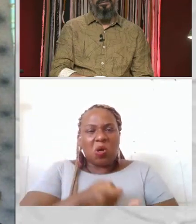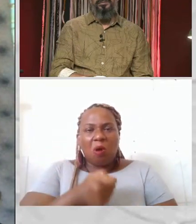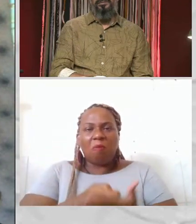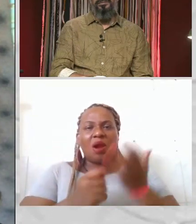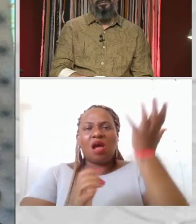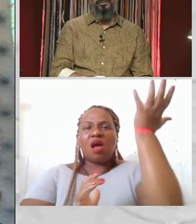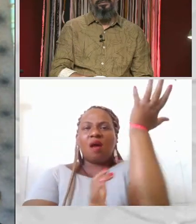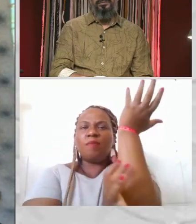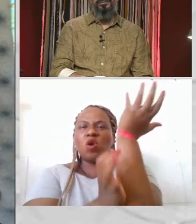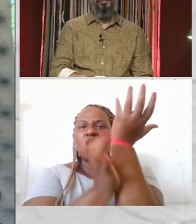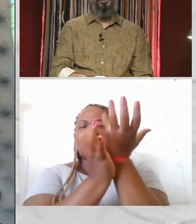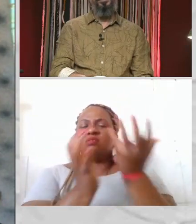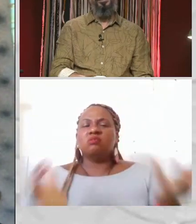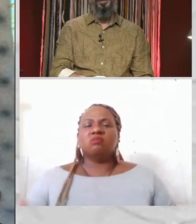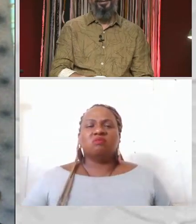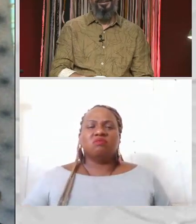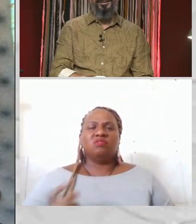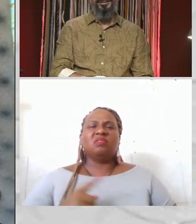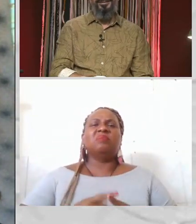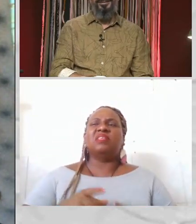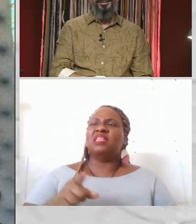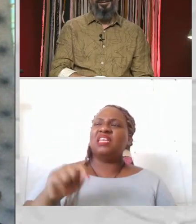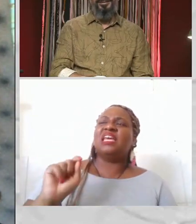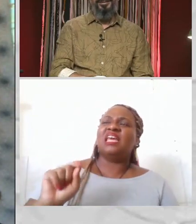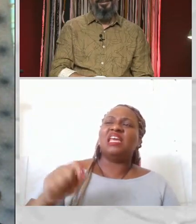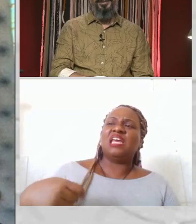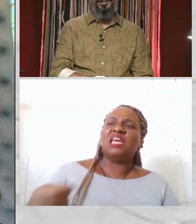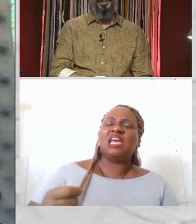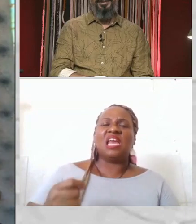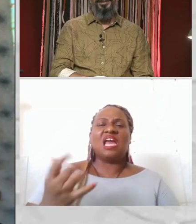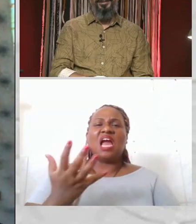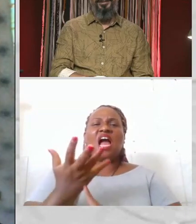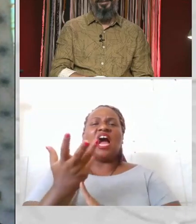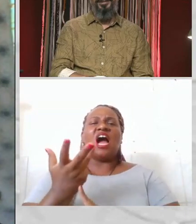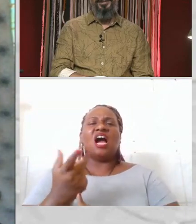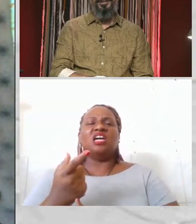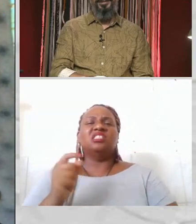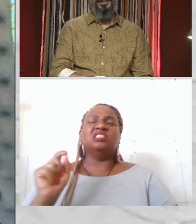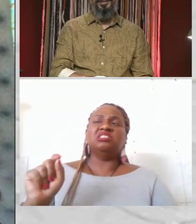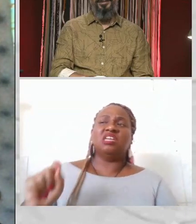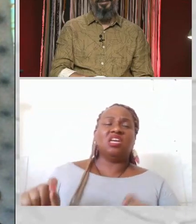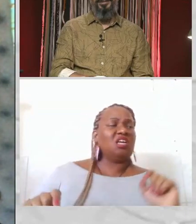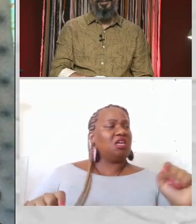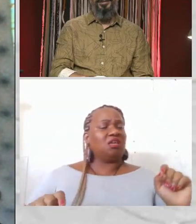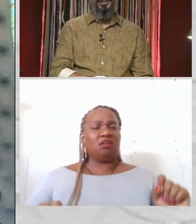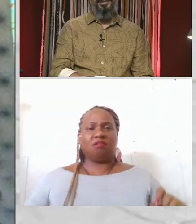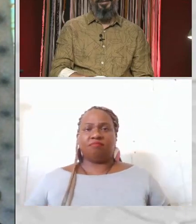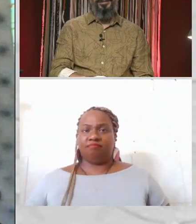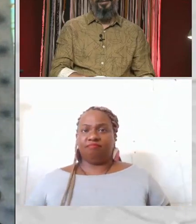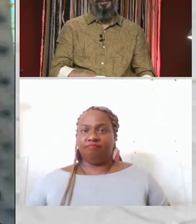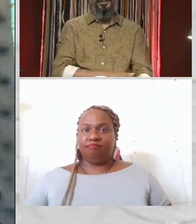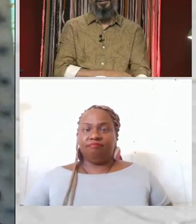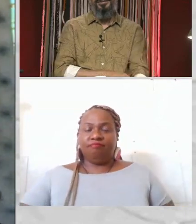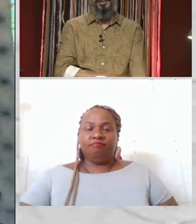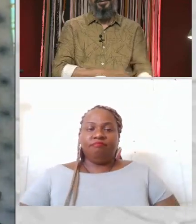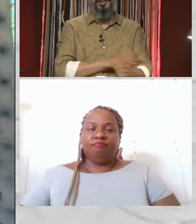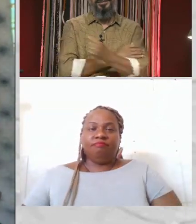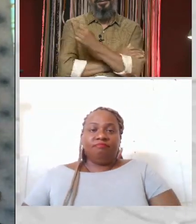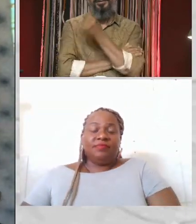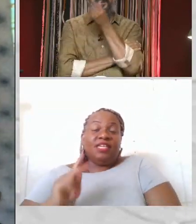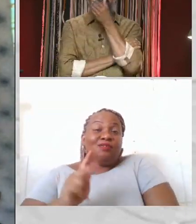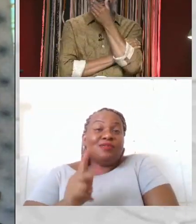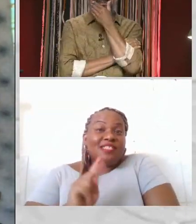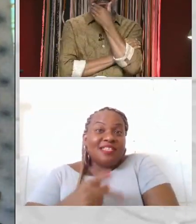da arte... Quem é esse pessoal da arte? Então, assim, eu sempre digo o seguinte, que enquanto o nosso